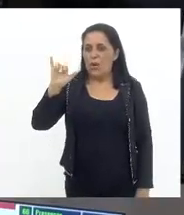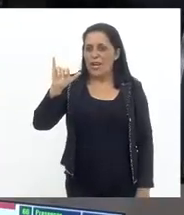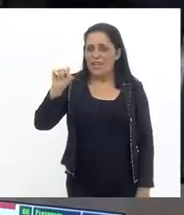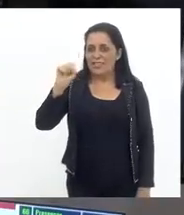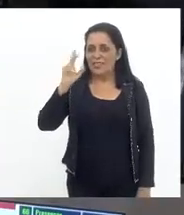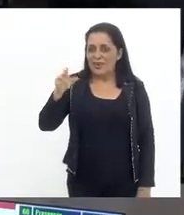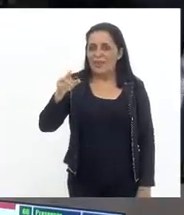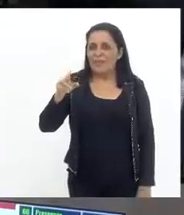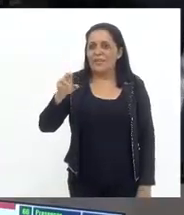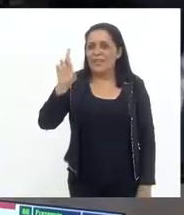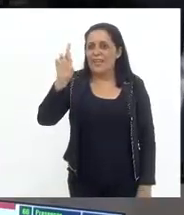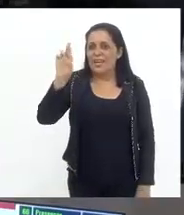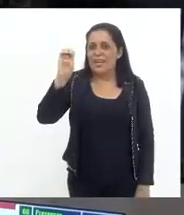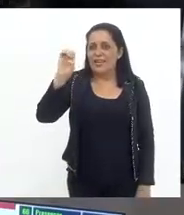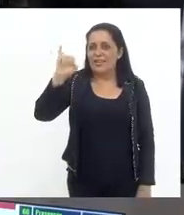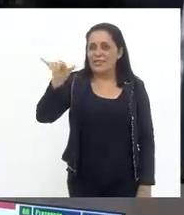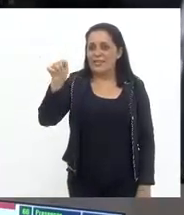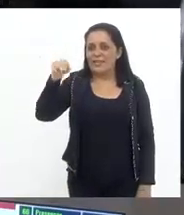Rejane, Samuel,